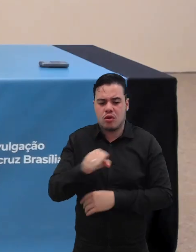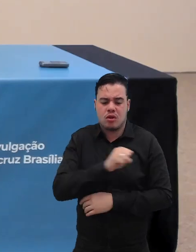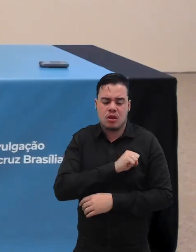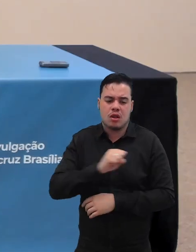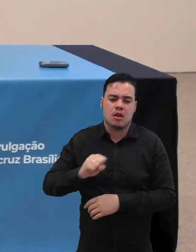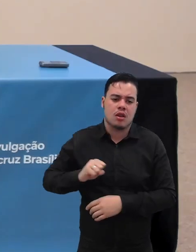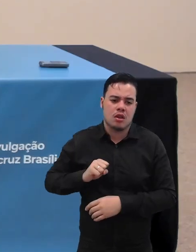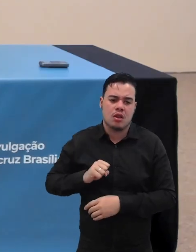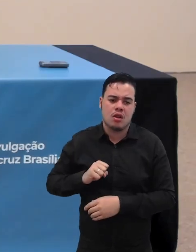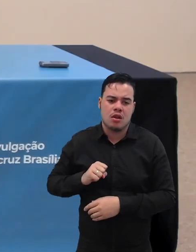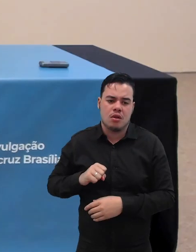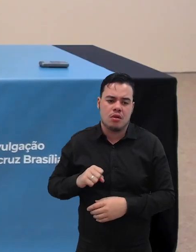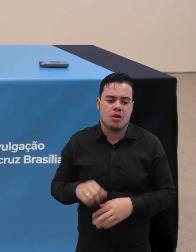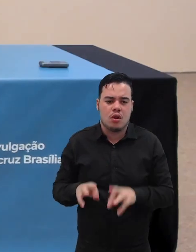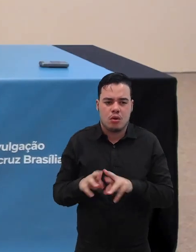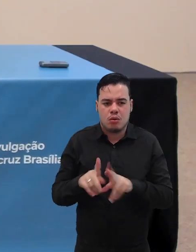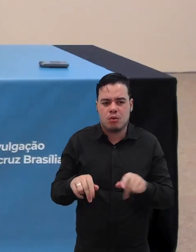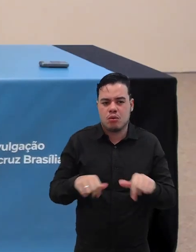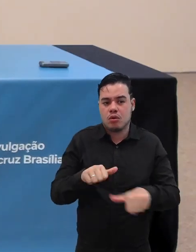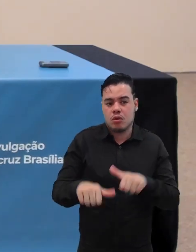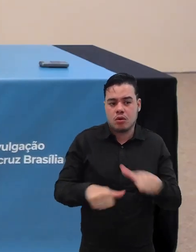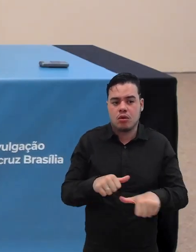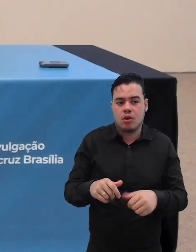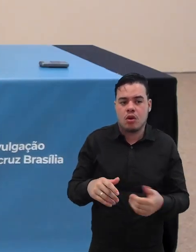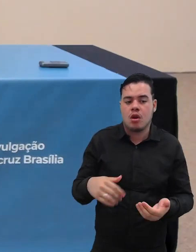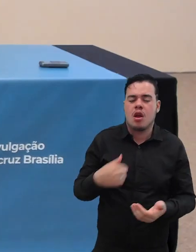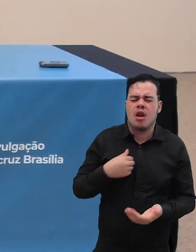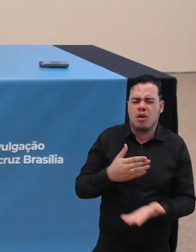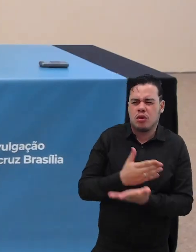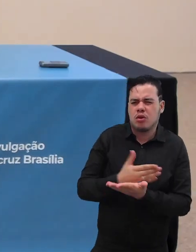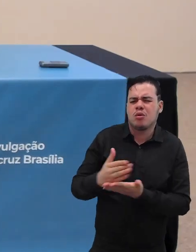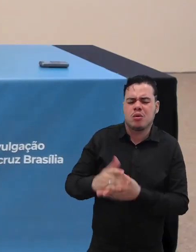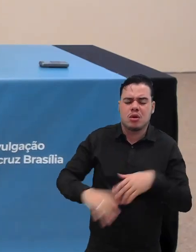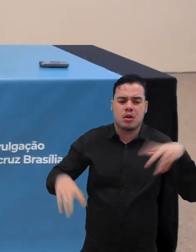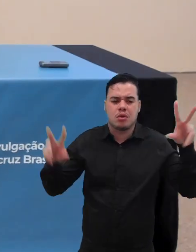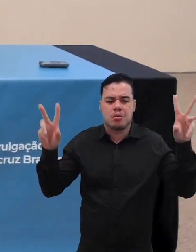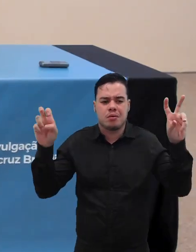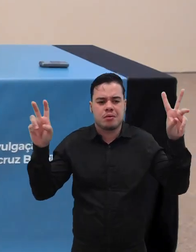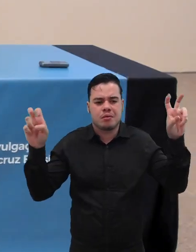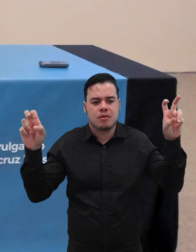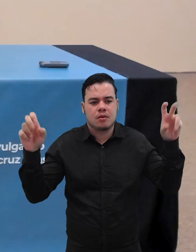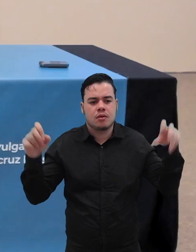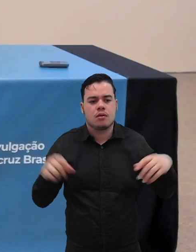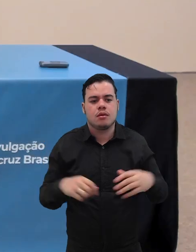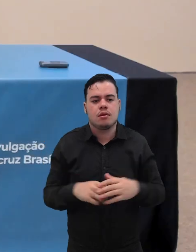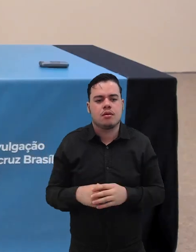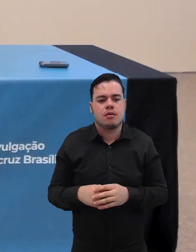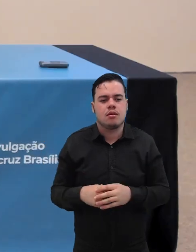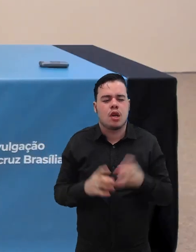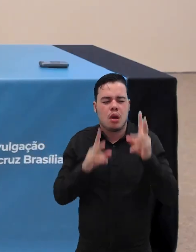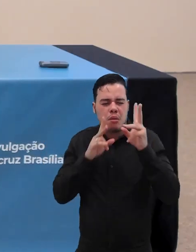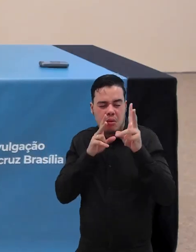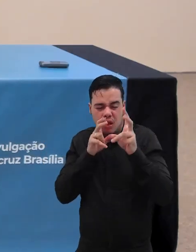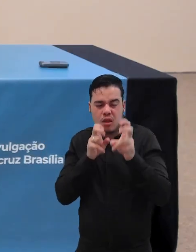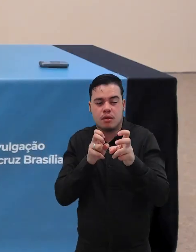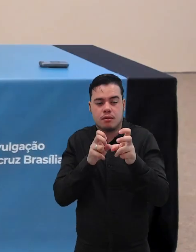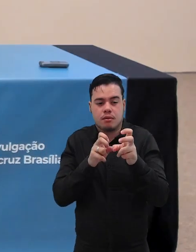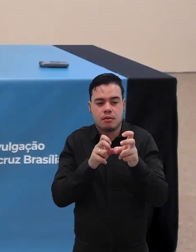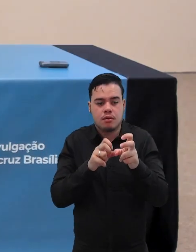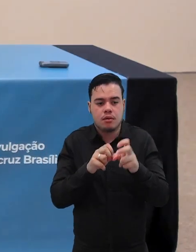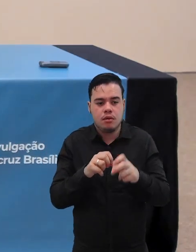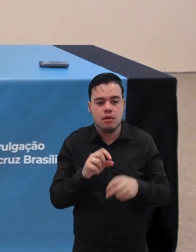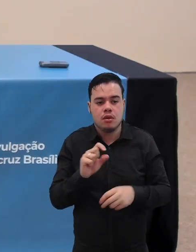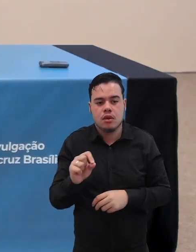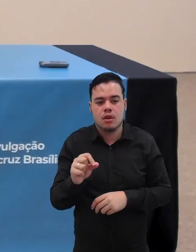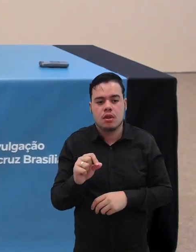acompanhou em 2024. Eu estou começando com esse tema para a gente um pouco perceber que